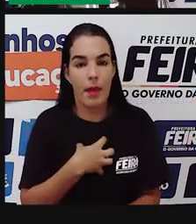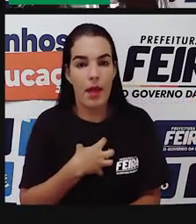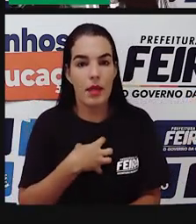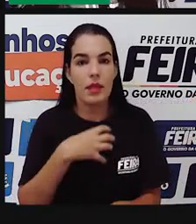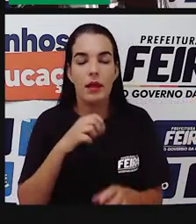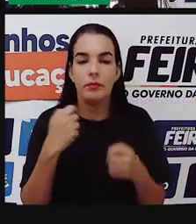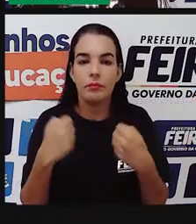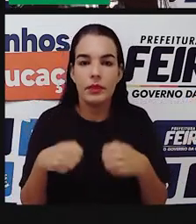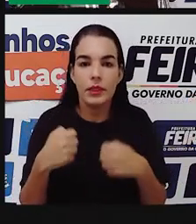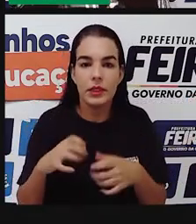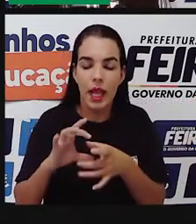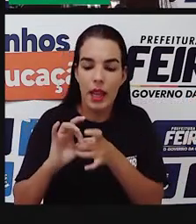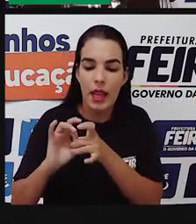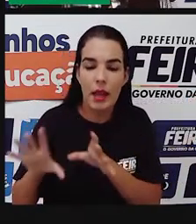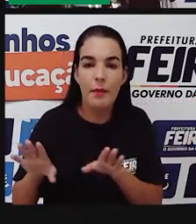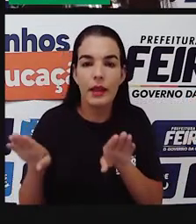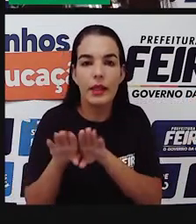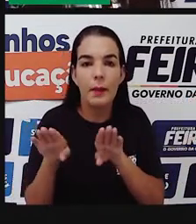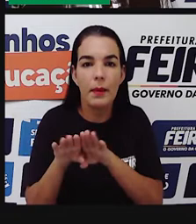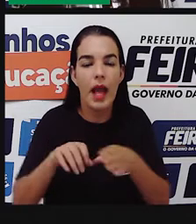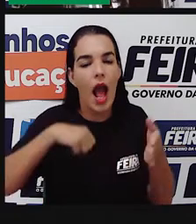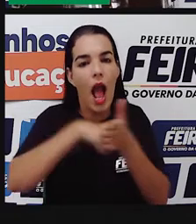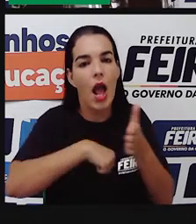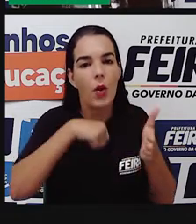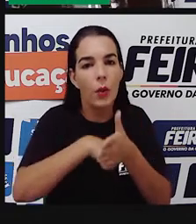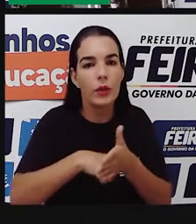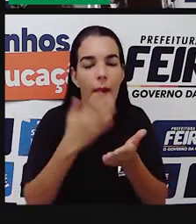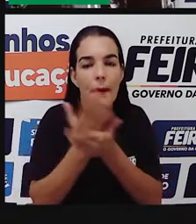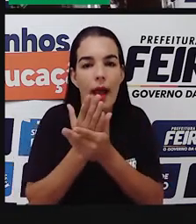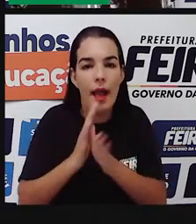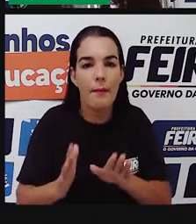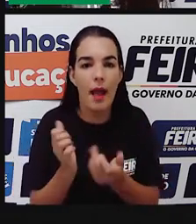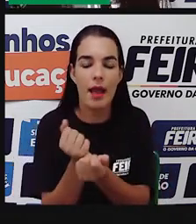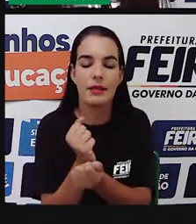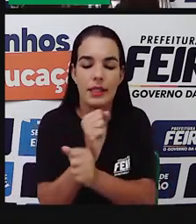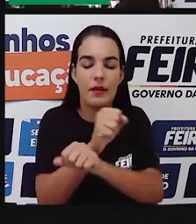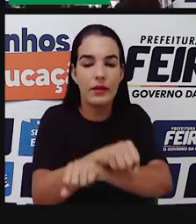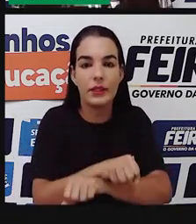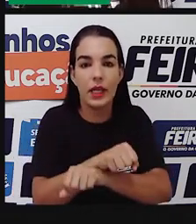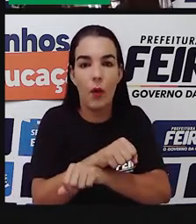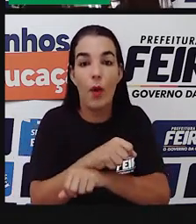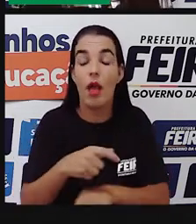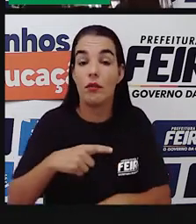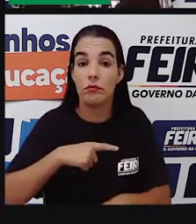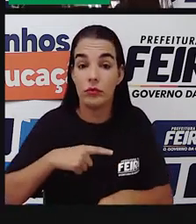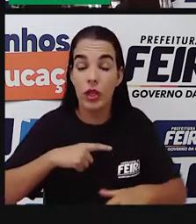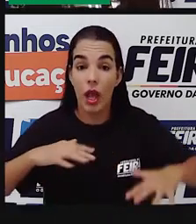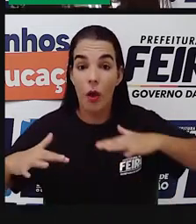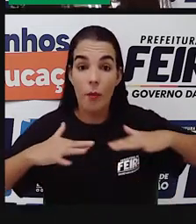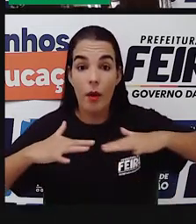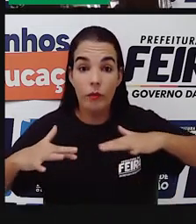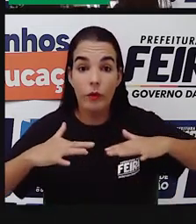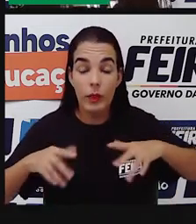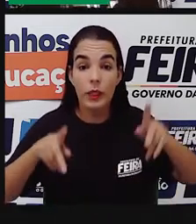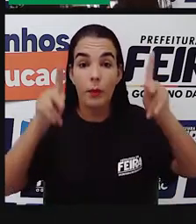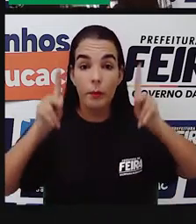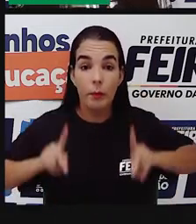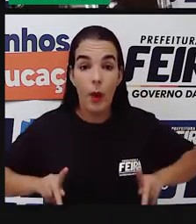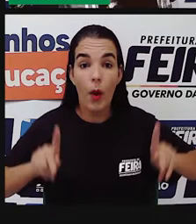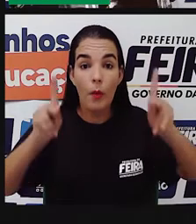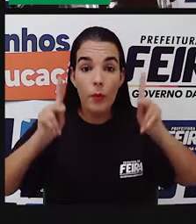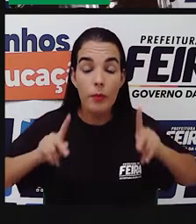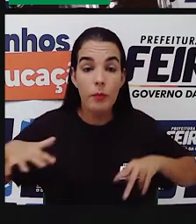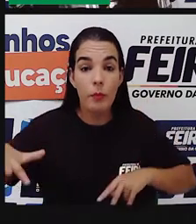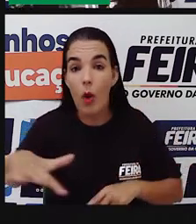da escravidão. Era uma revolta popular, porque os líderes eram o